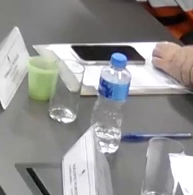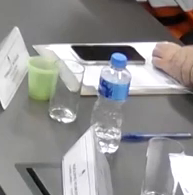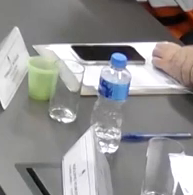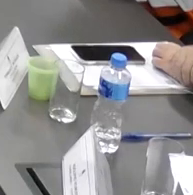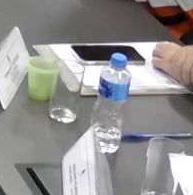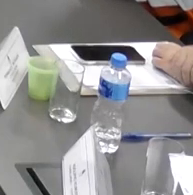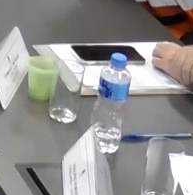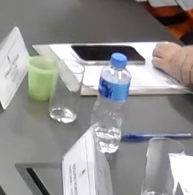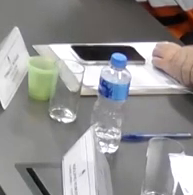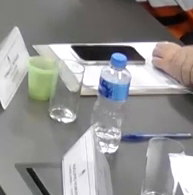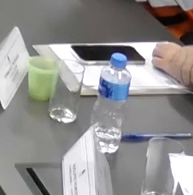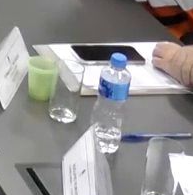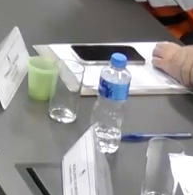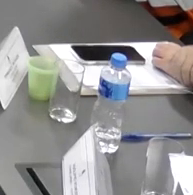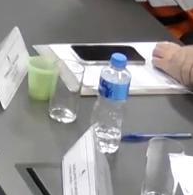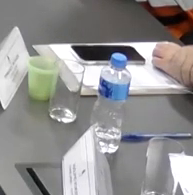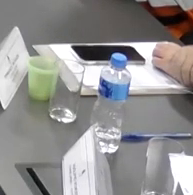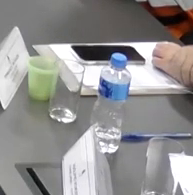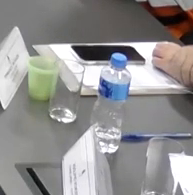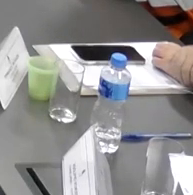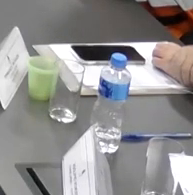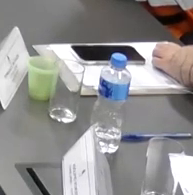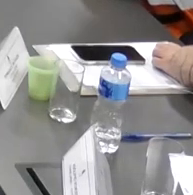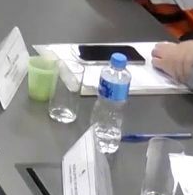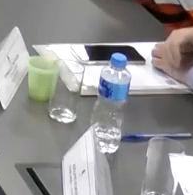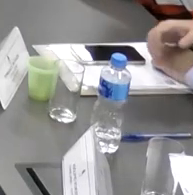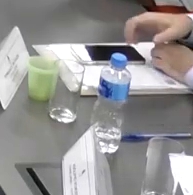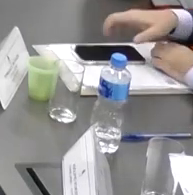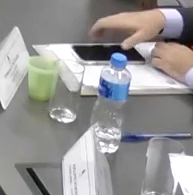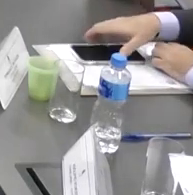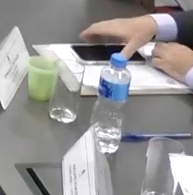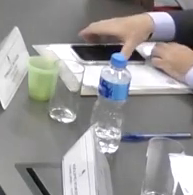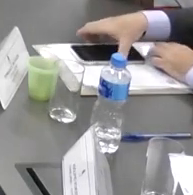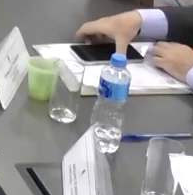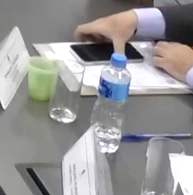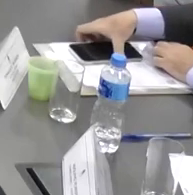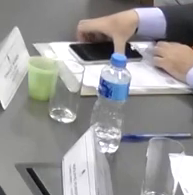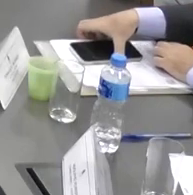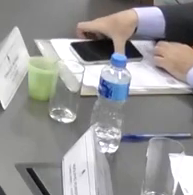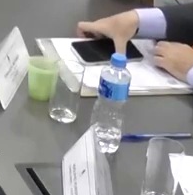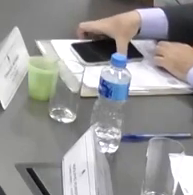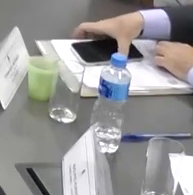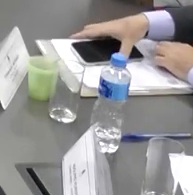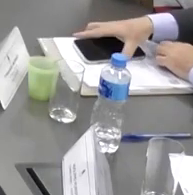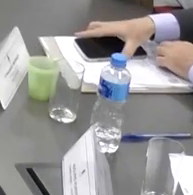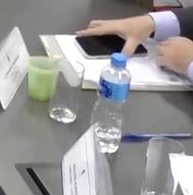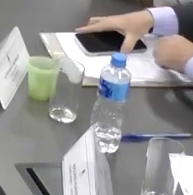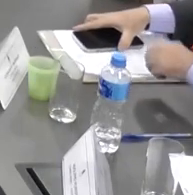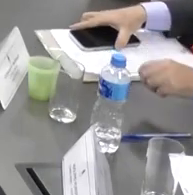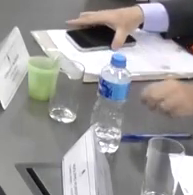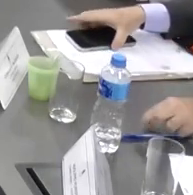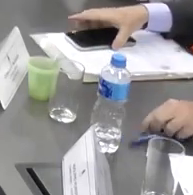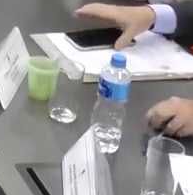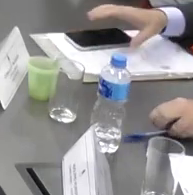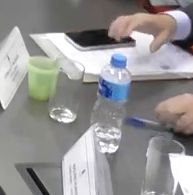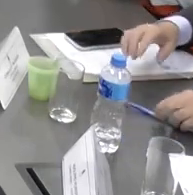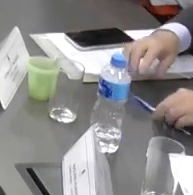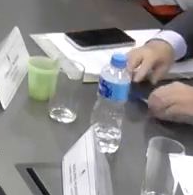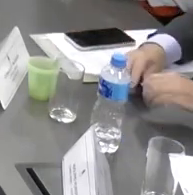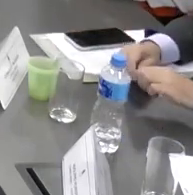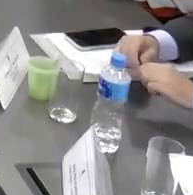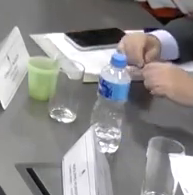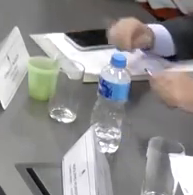agradeço a oportunidade e estou à disposição dessa comissão para eventuais esclarecimentos que foram necessários agradeço